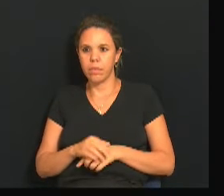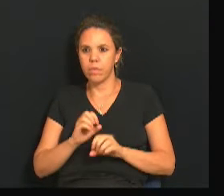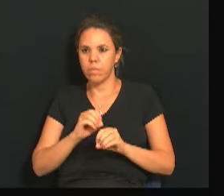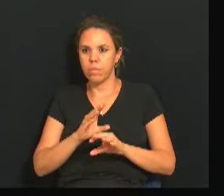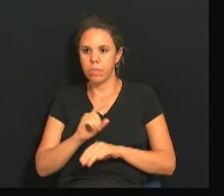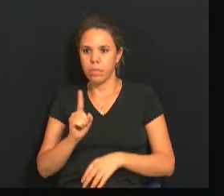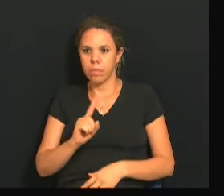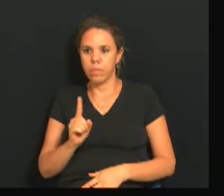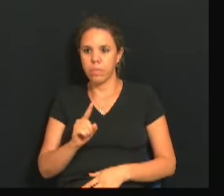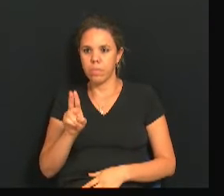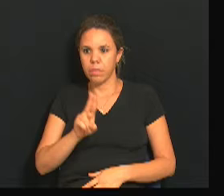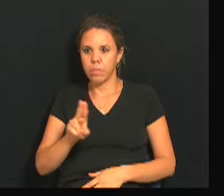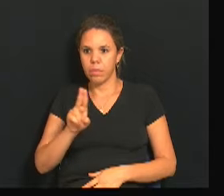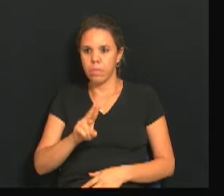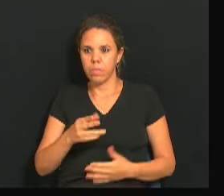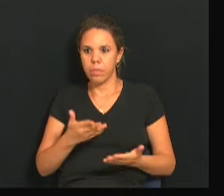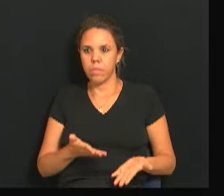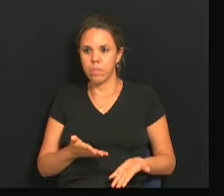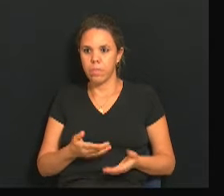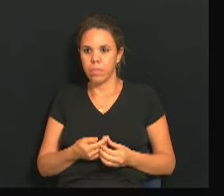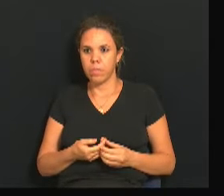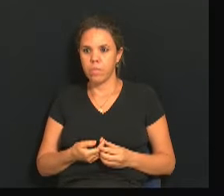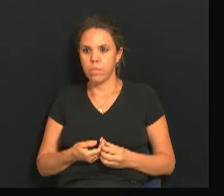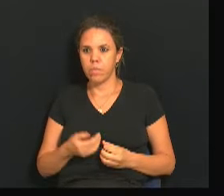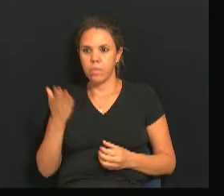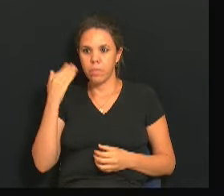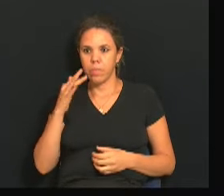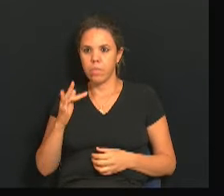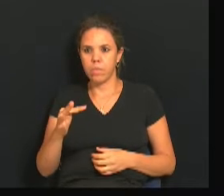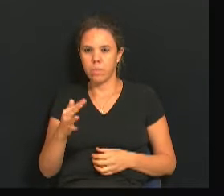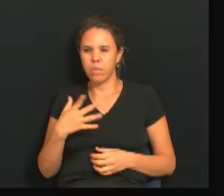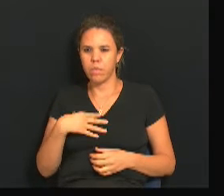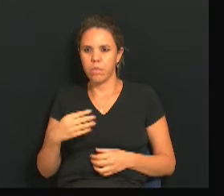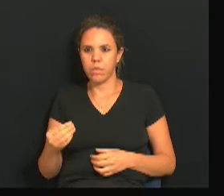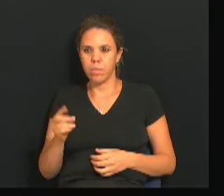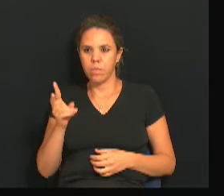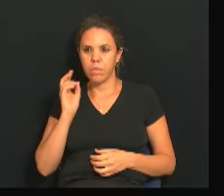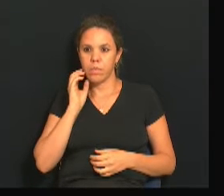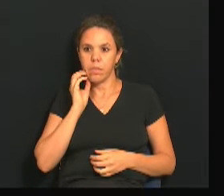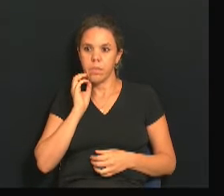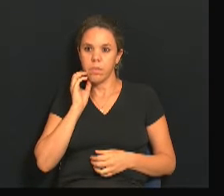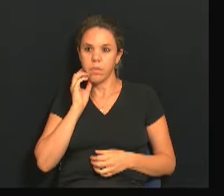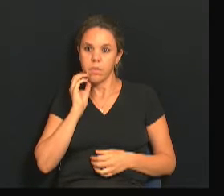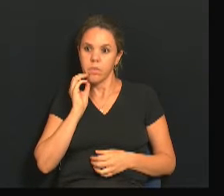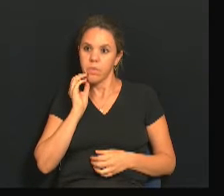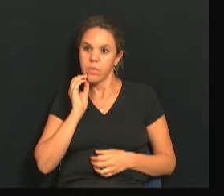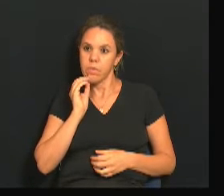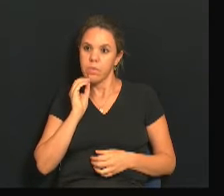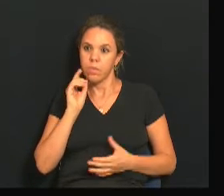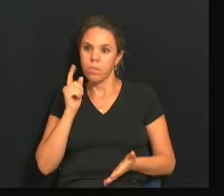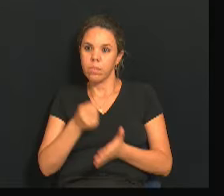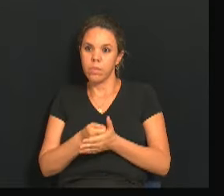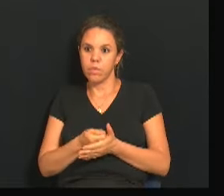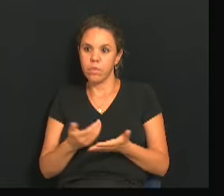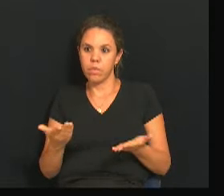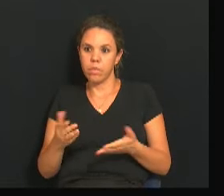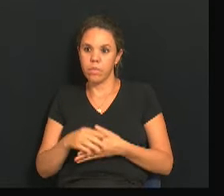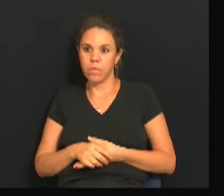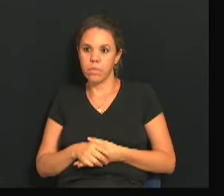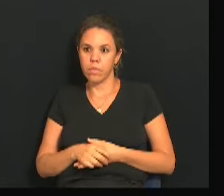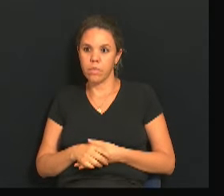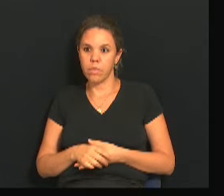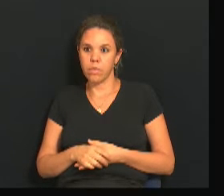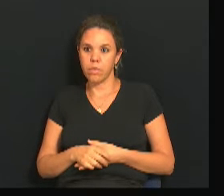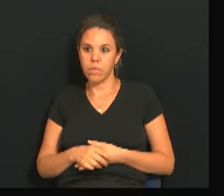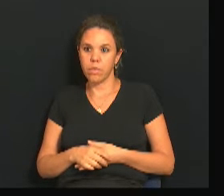gente é usuário e a gente sabe que o futuro dos nossos filhos está sendo decidido, né, hoje.